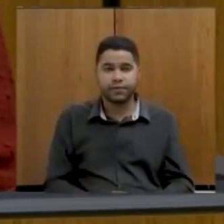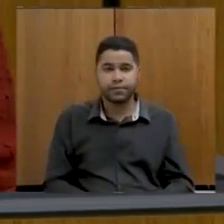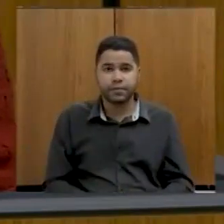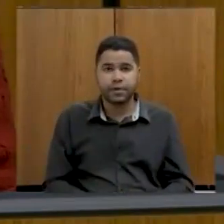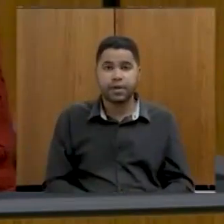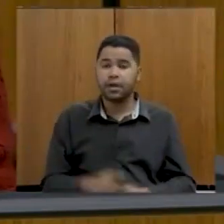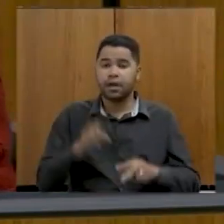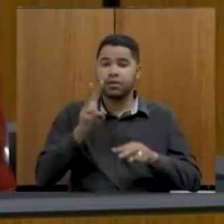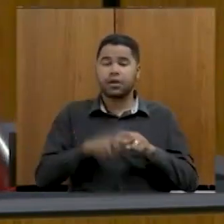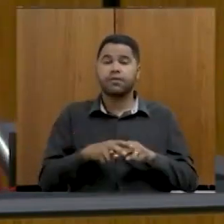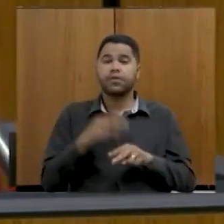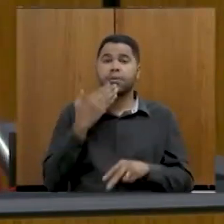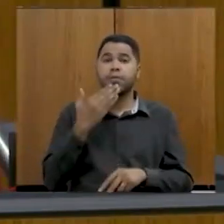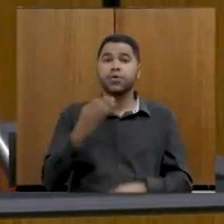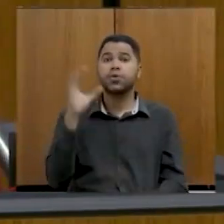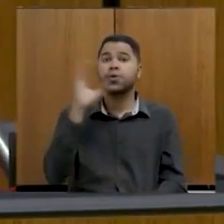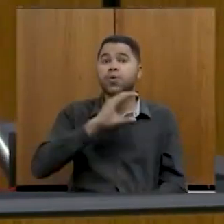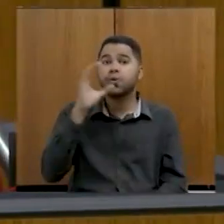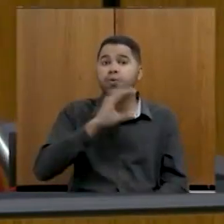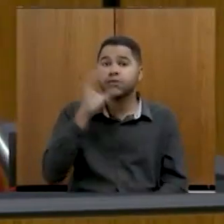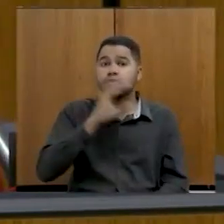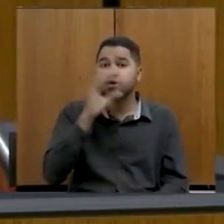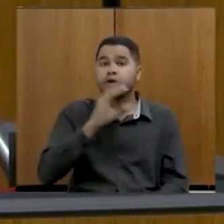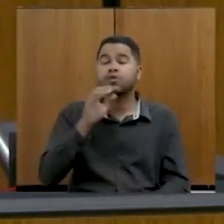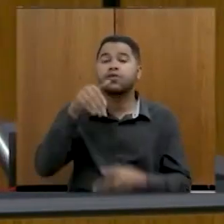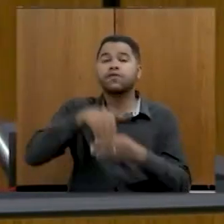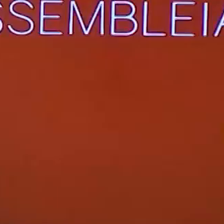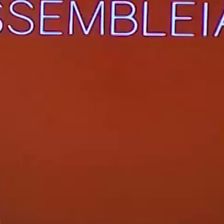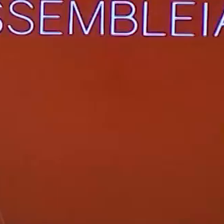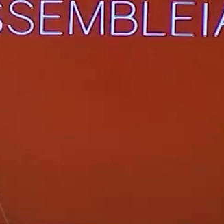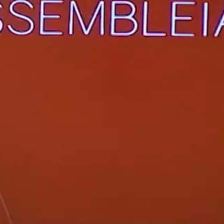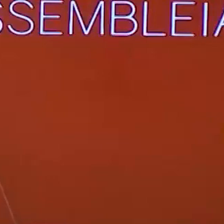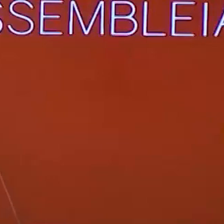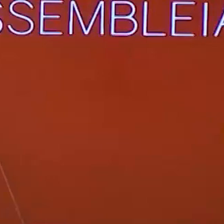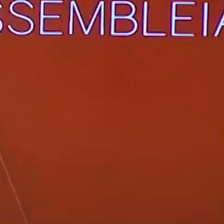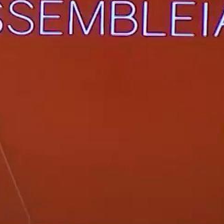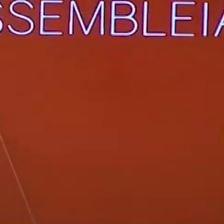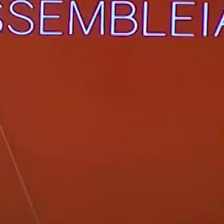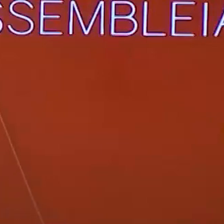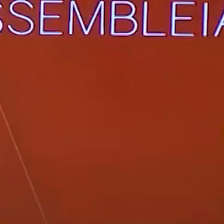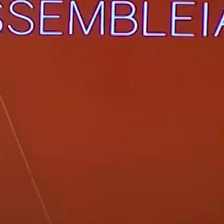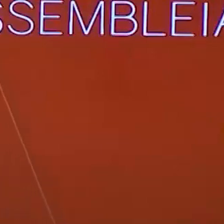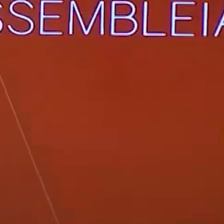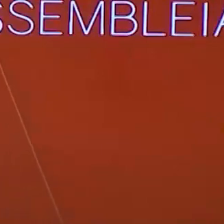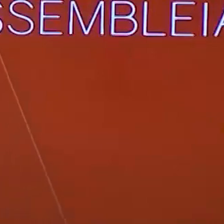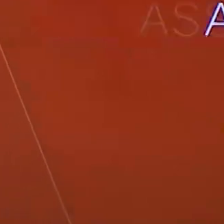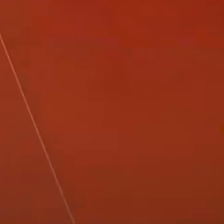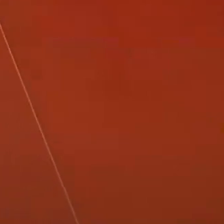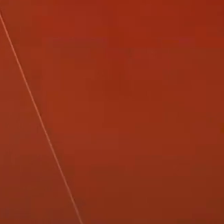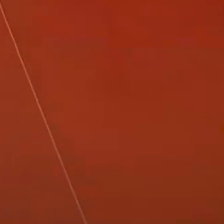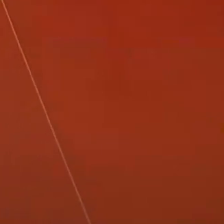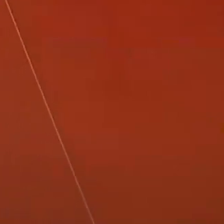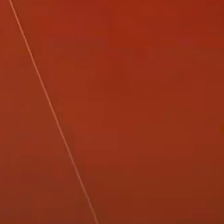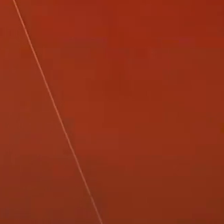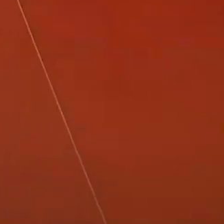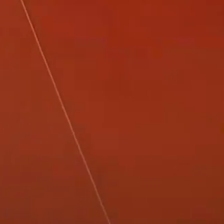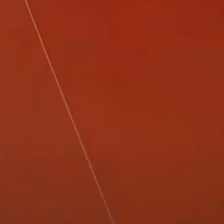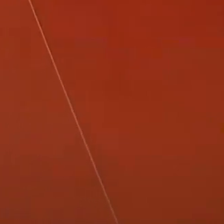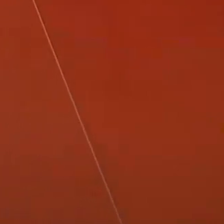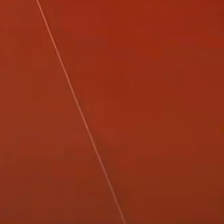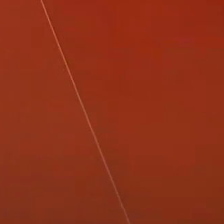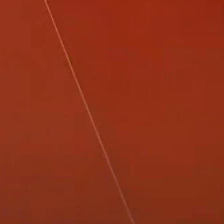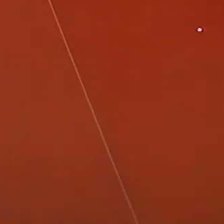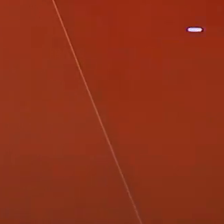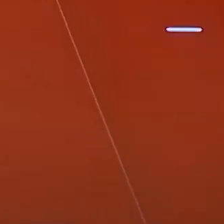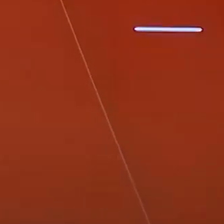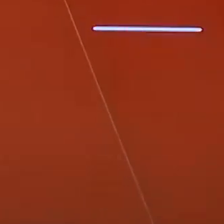travada pelo pedido de urgência para a votação deste projeto. Segundo Gustavo Barbosa, se o Estado voltar a